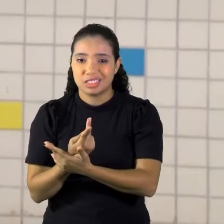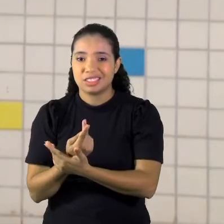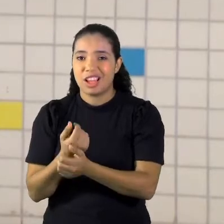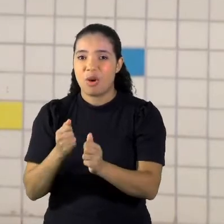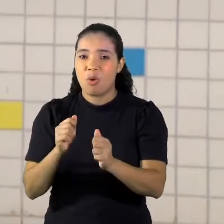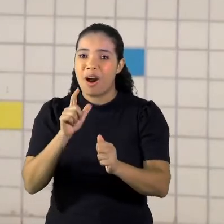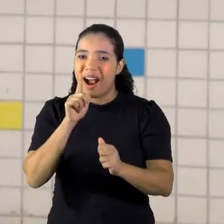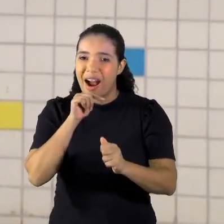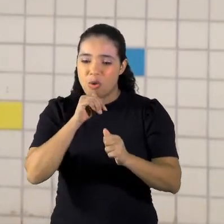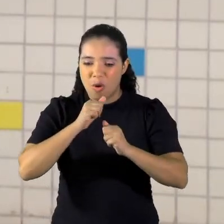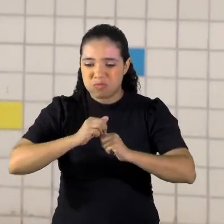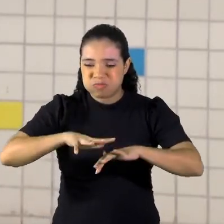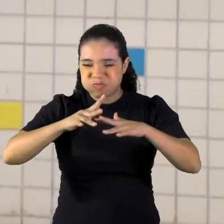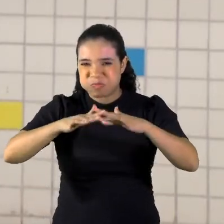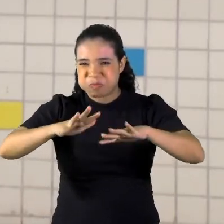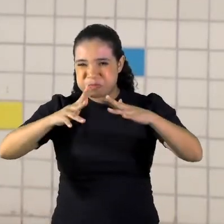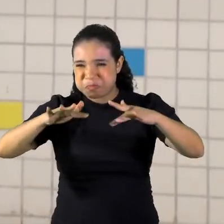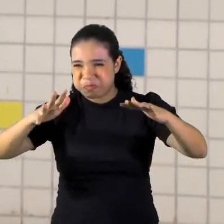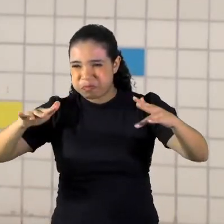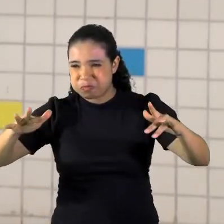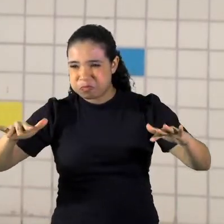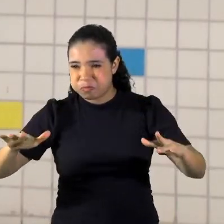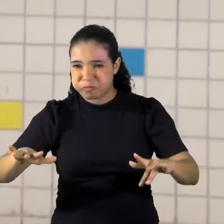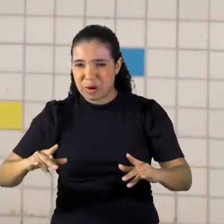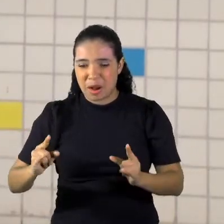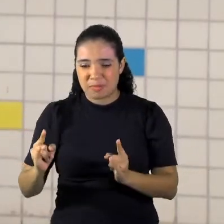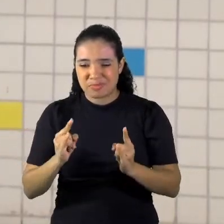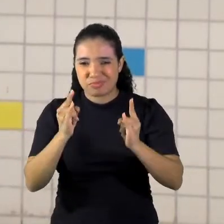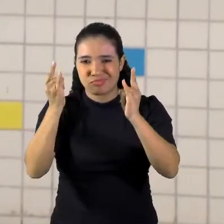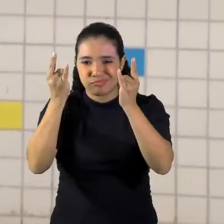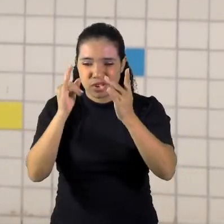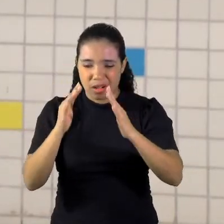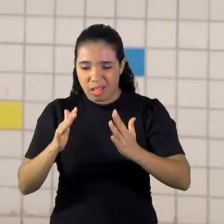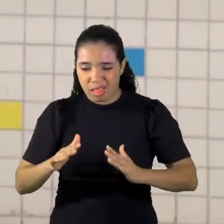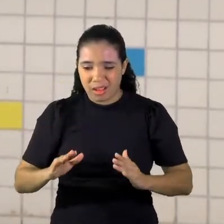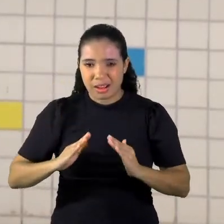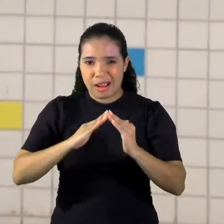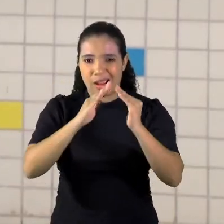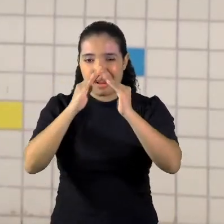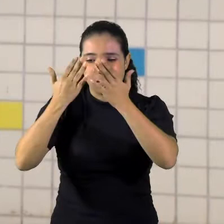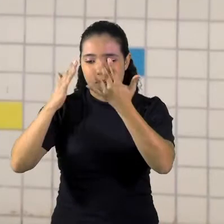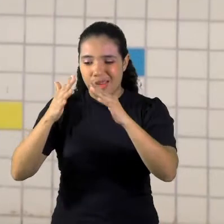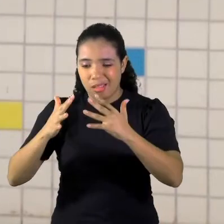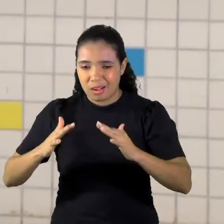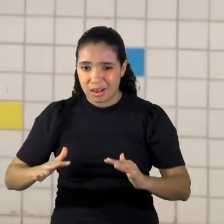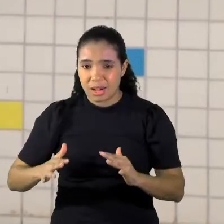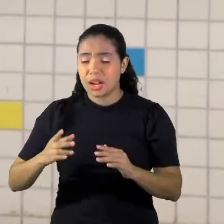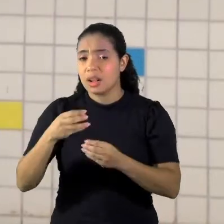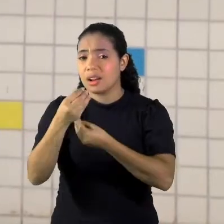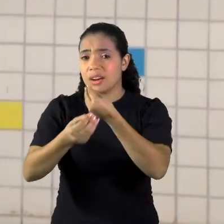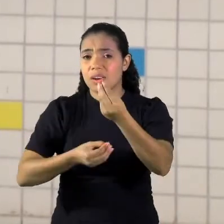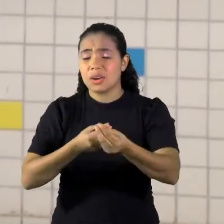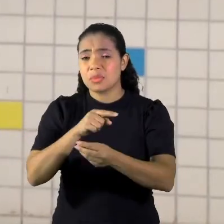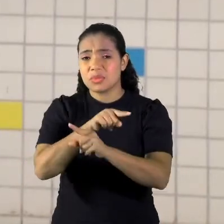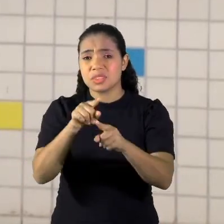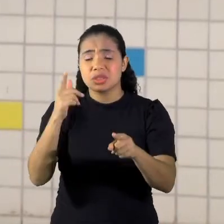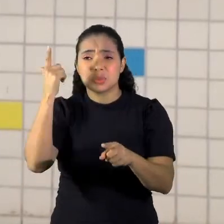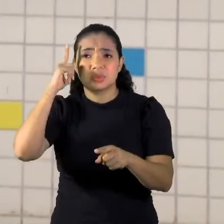ficou completamente arrasada, cidades destruídas, casas totalmente destruídas. Como que você consegue,